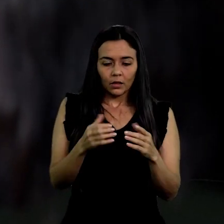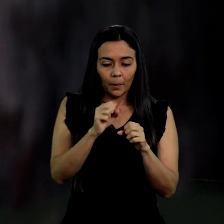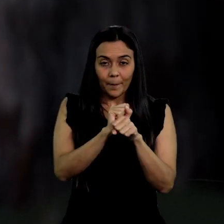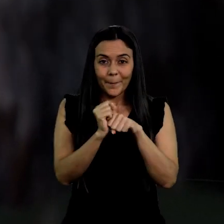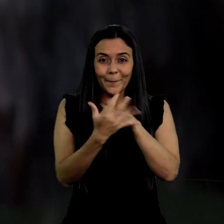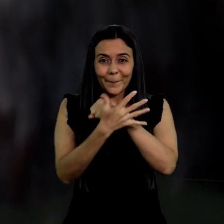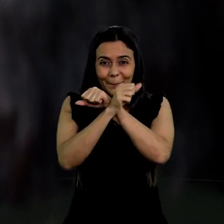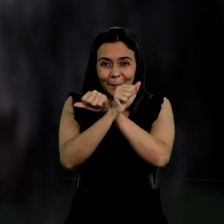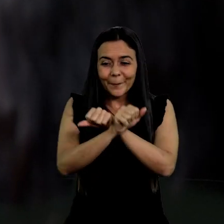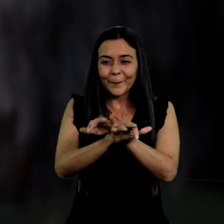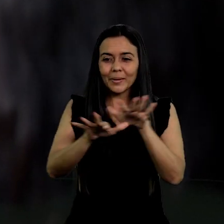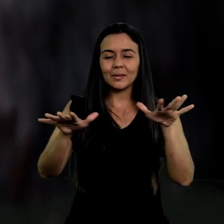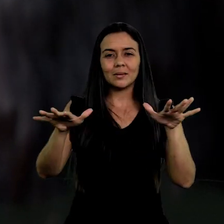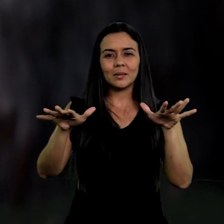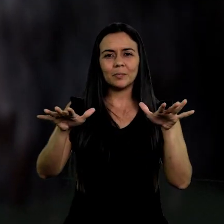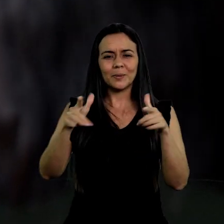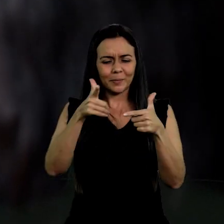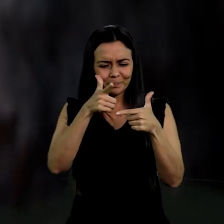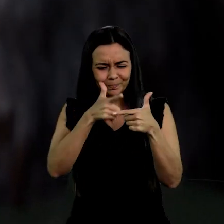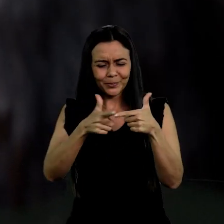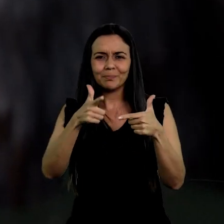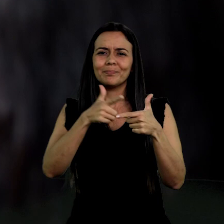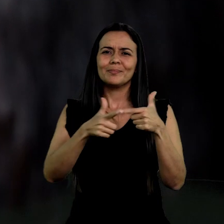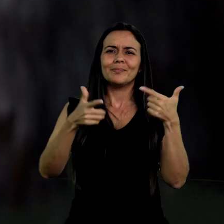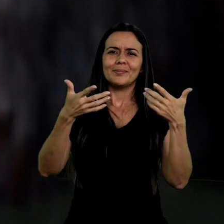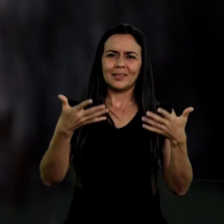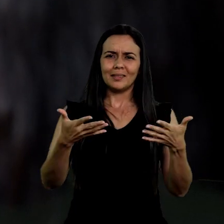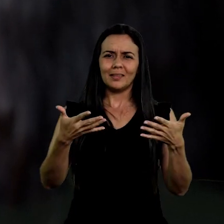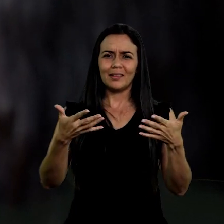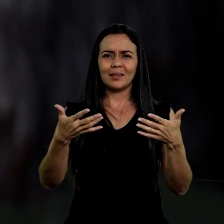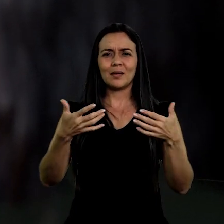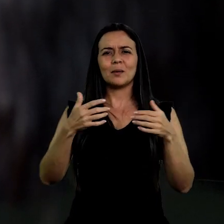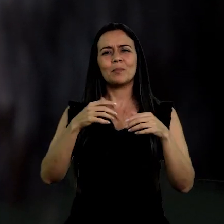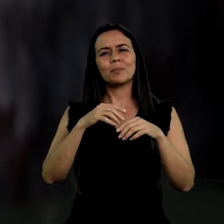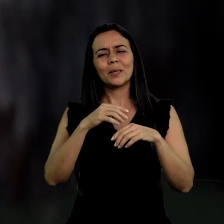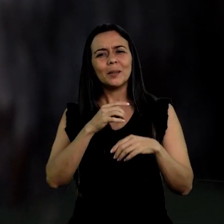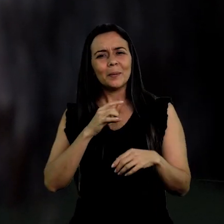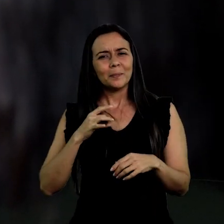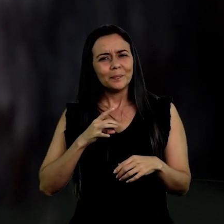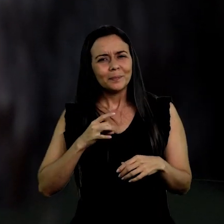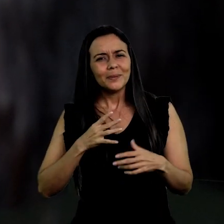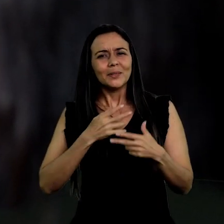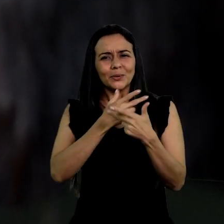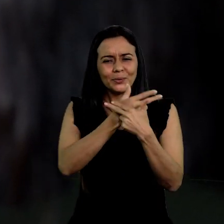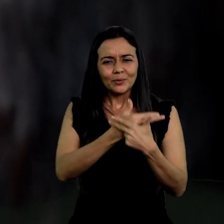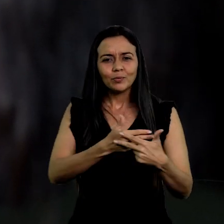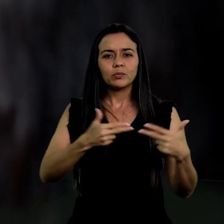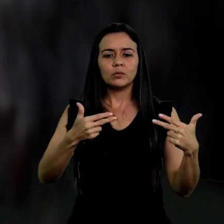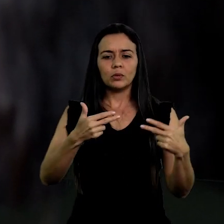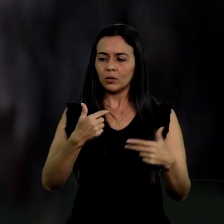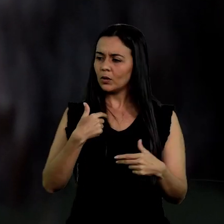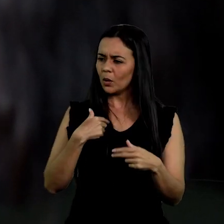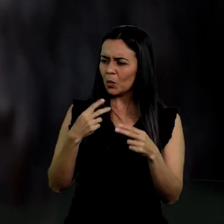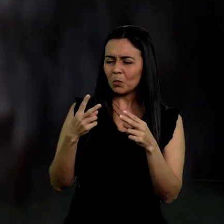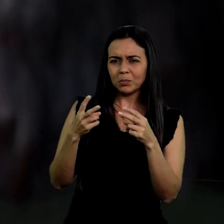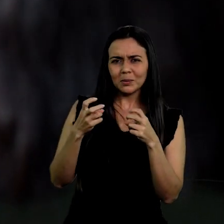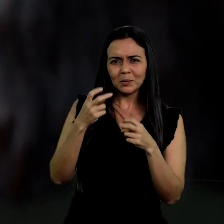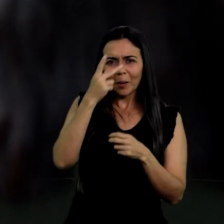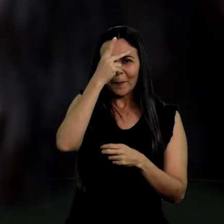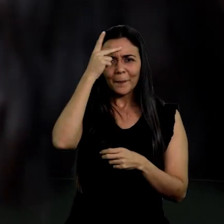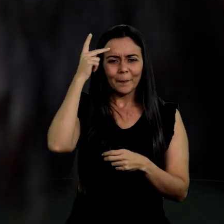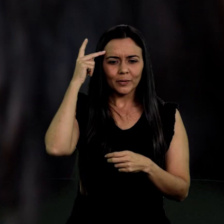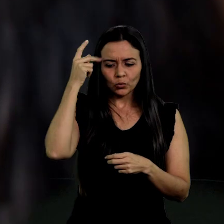né, você rompe com todo o sentido, né, com todas as suas referências, né? Eu vi muito assim as pessoas